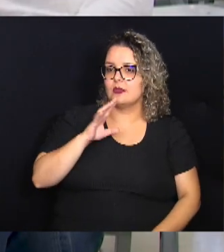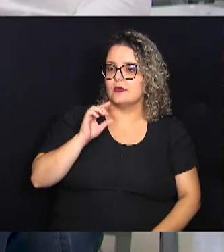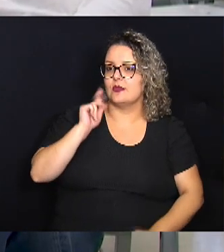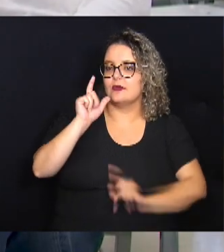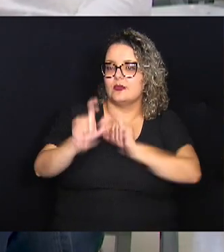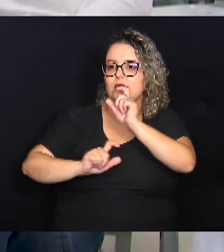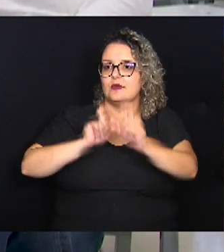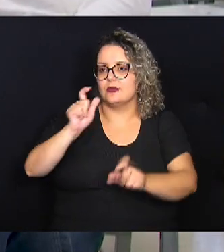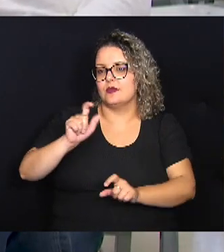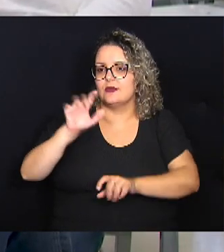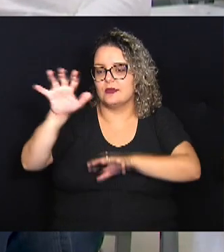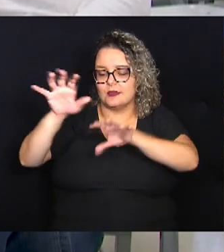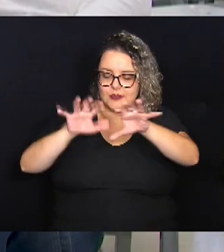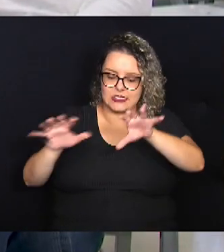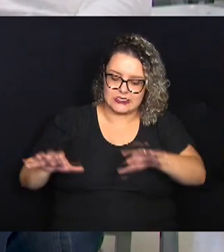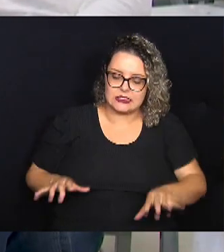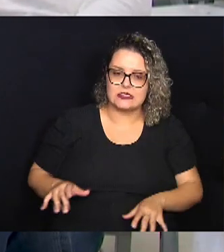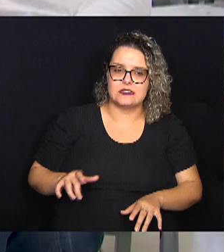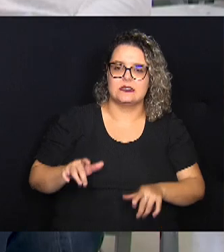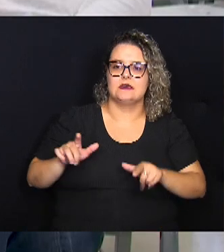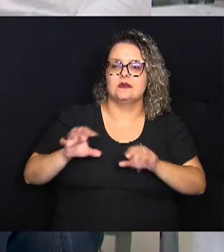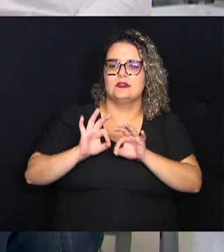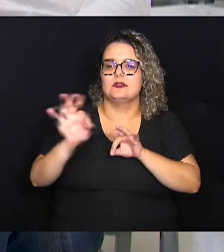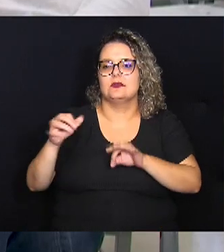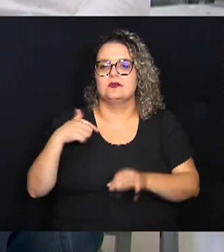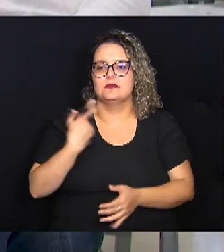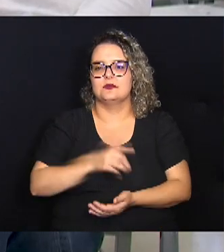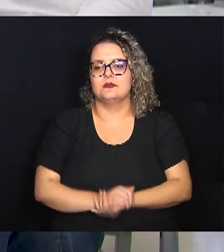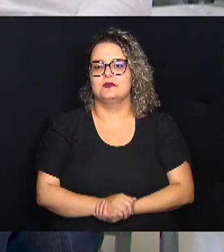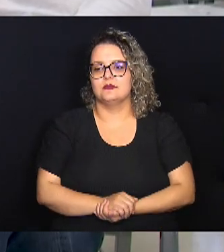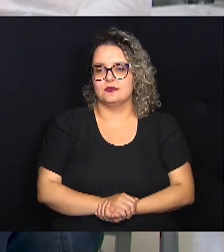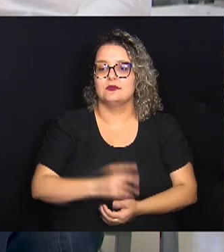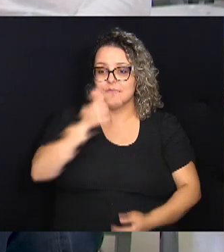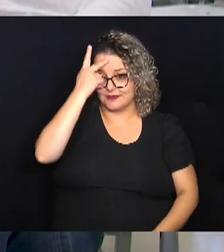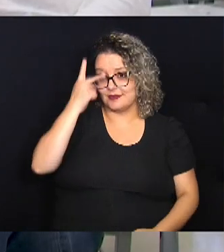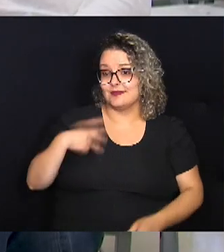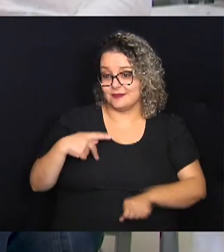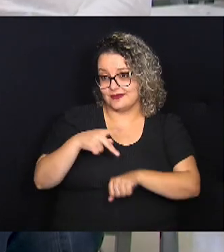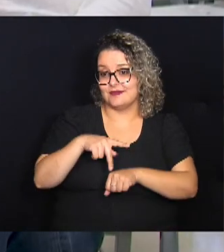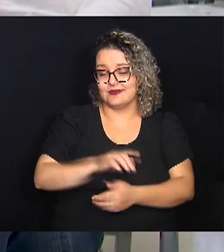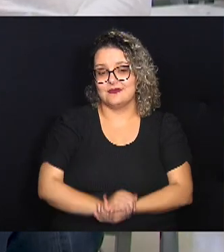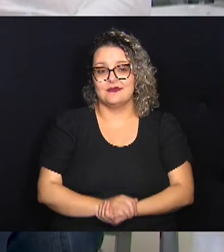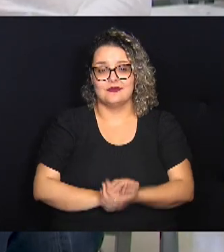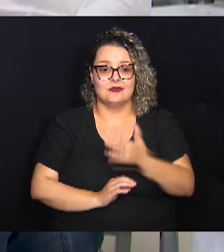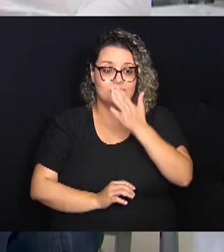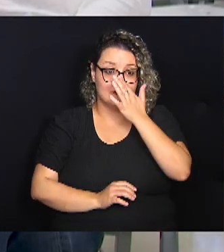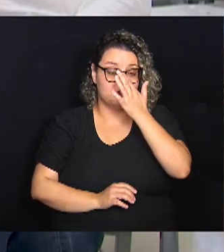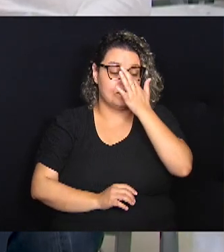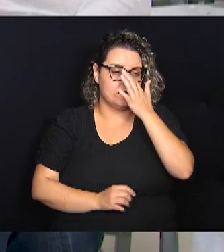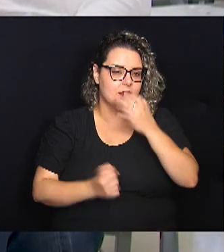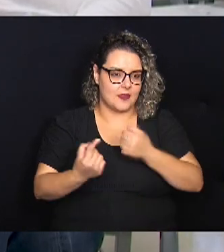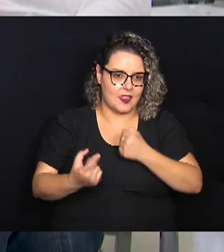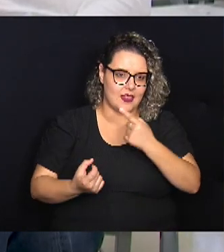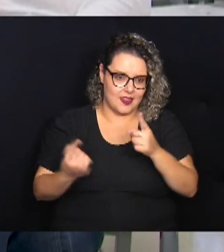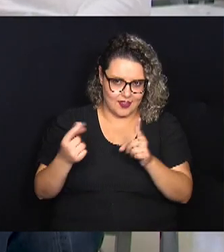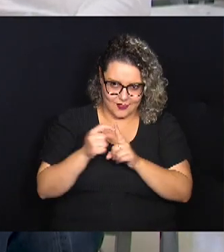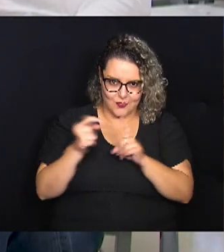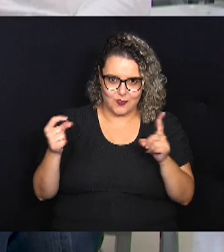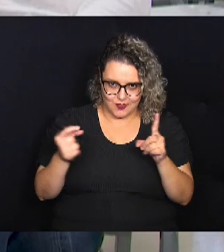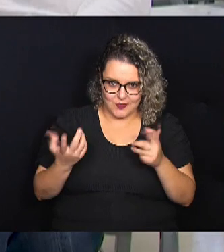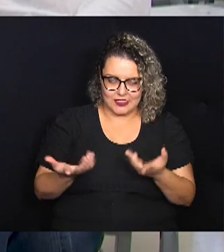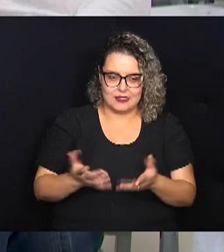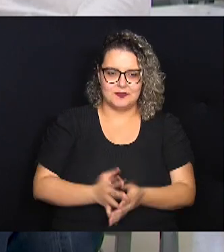né, nesses lugares mais distantes da gente, no próprio país, né? Eu separei algumas expressões aqui,